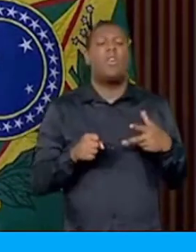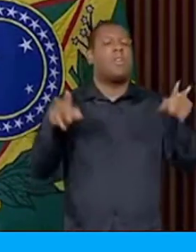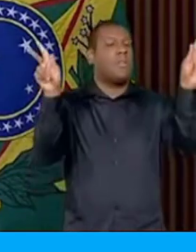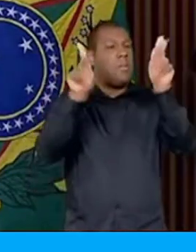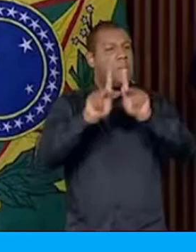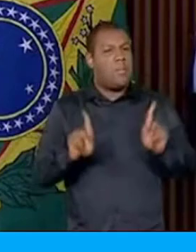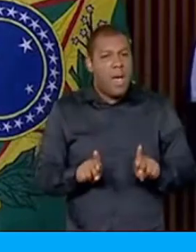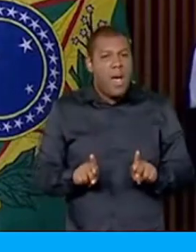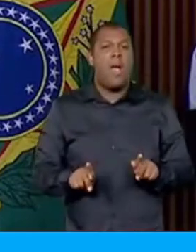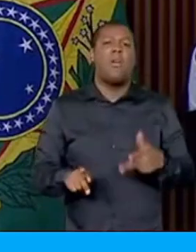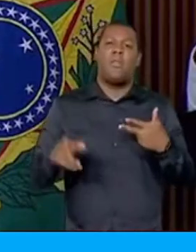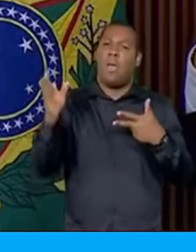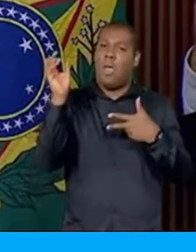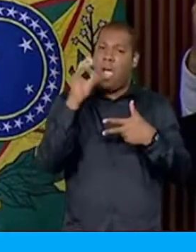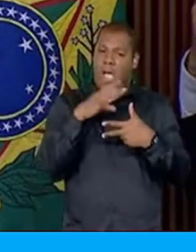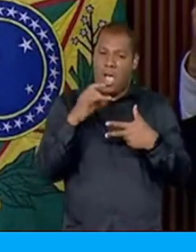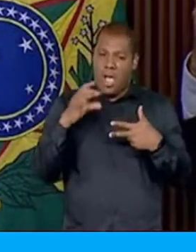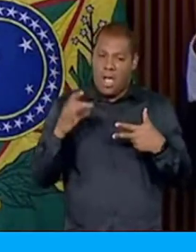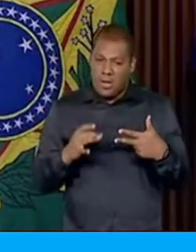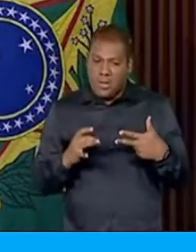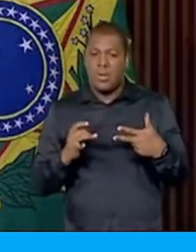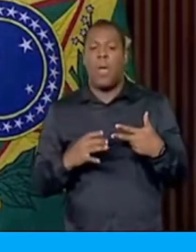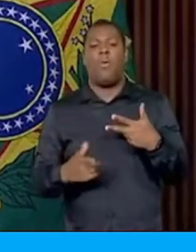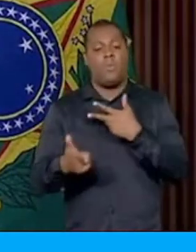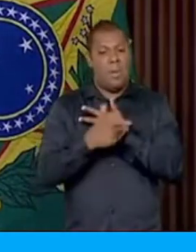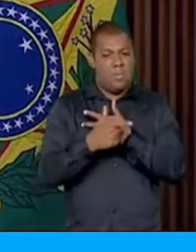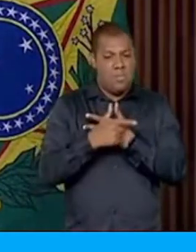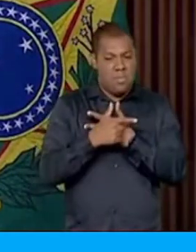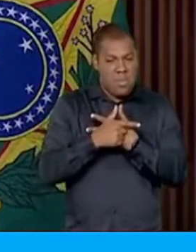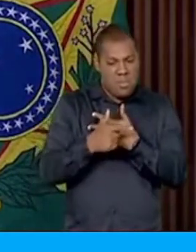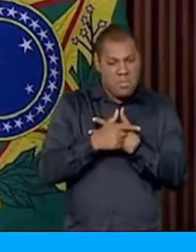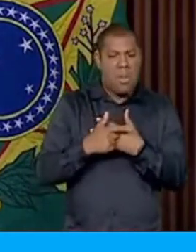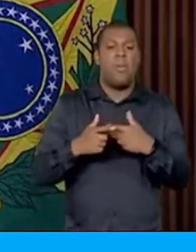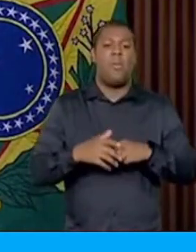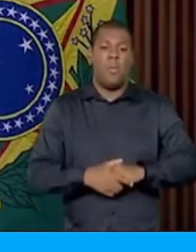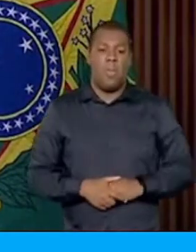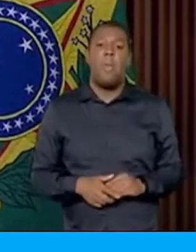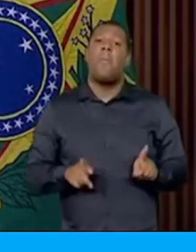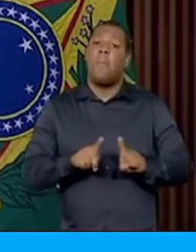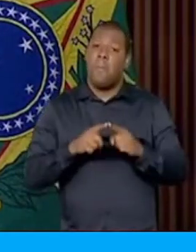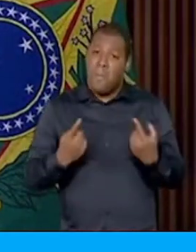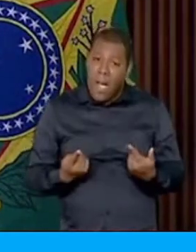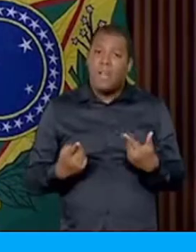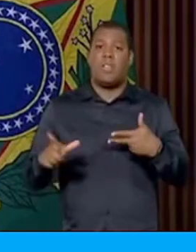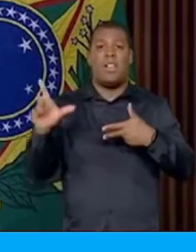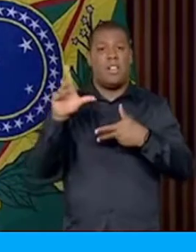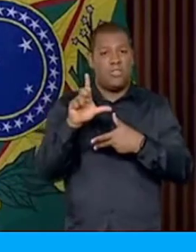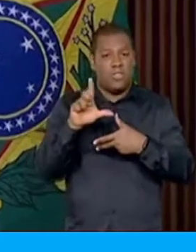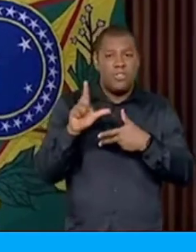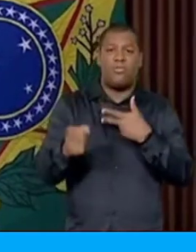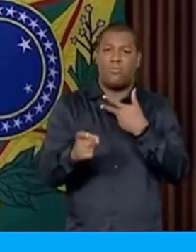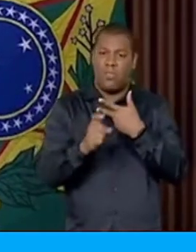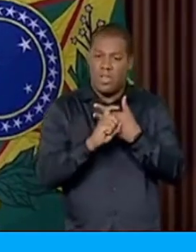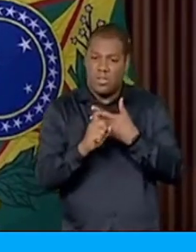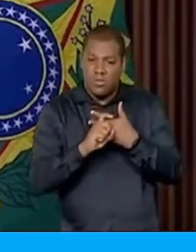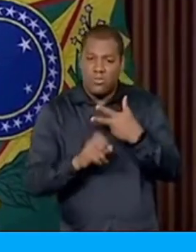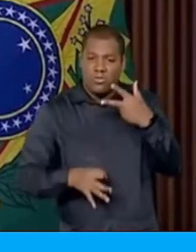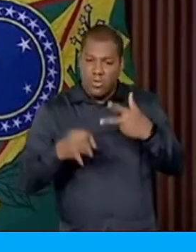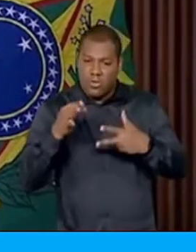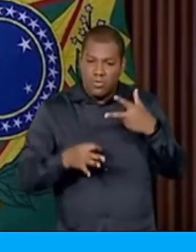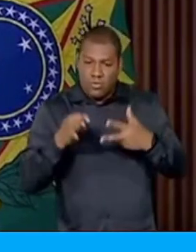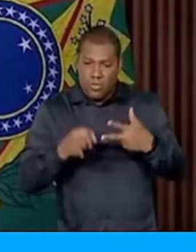cumprindo com a sua tarefa, cada um cumprindo com a sua obrigação, mas que a gente saiba que a única possibilidade da